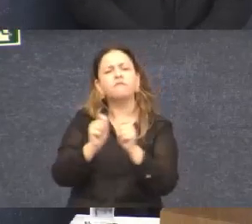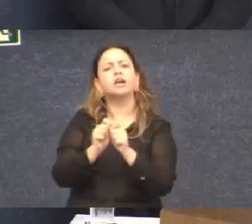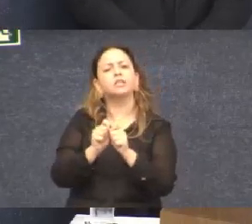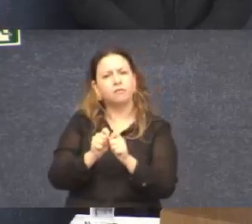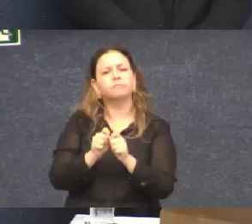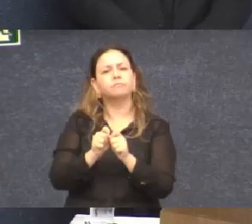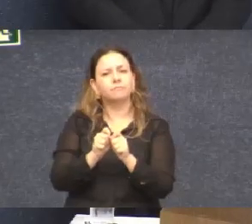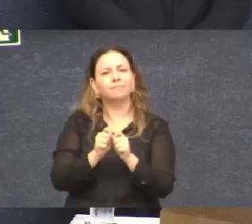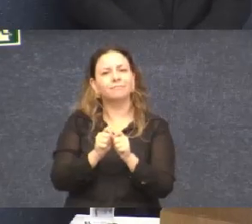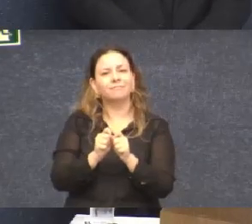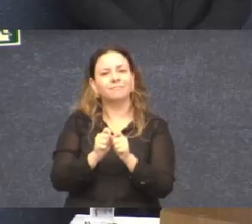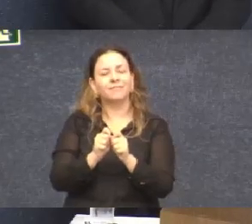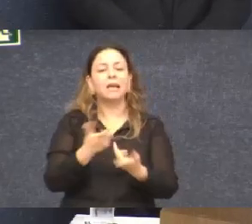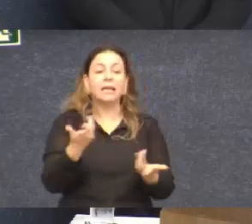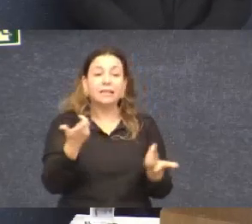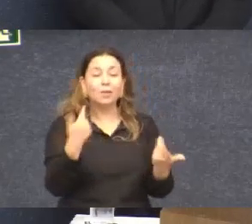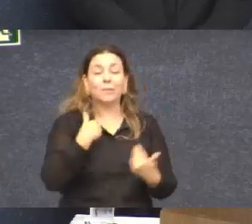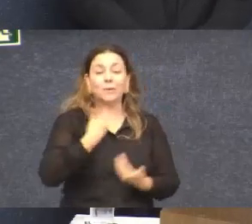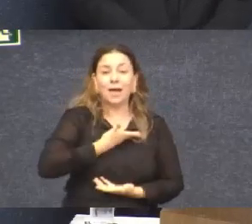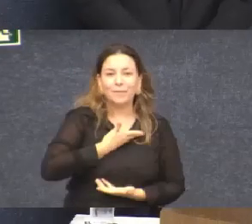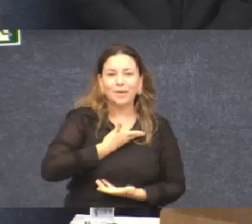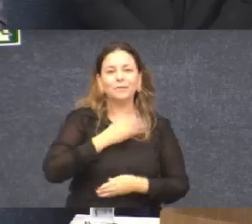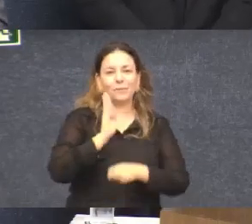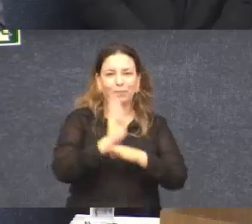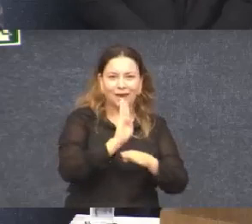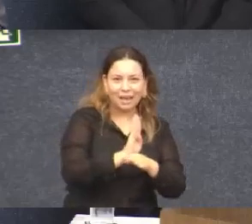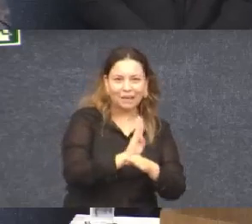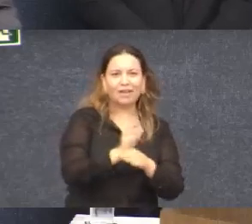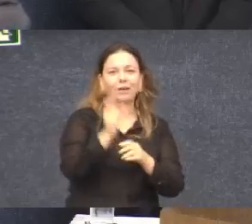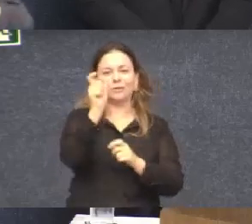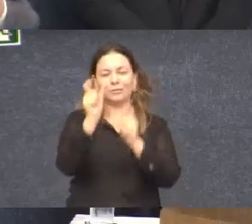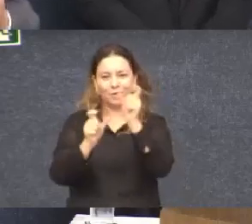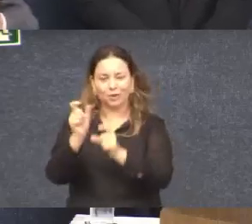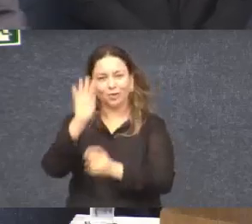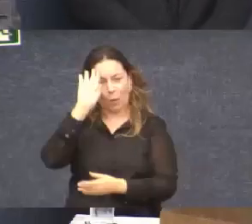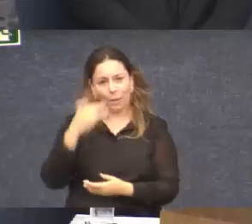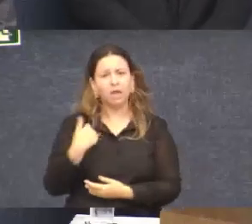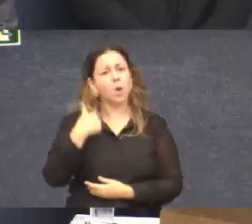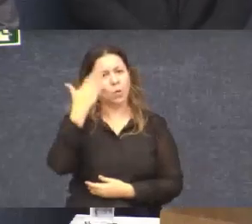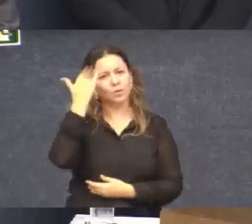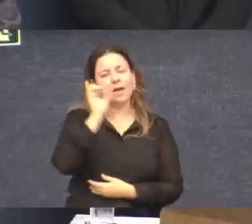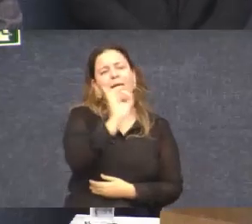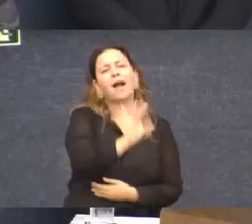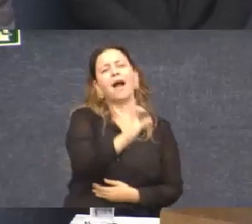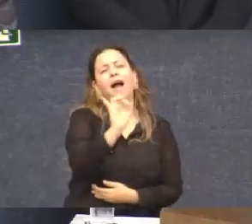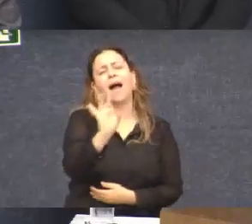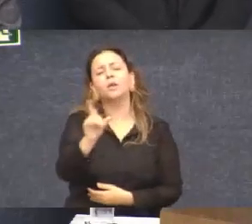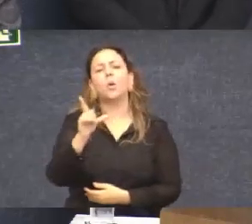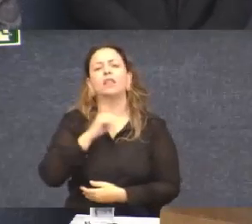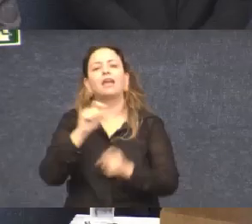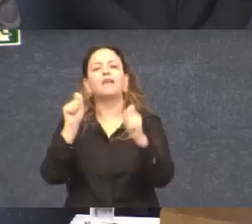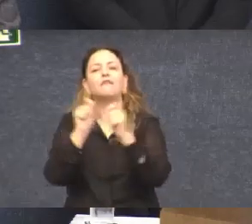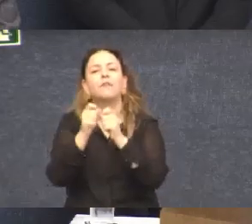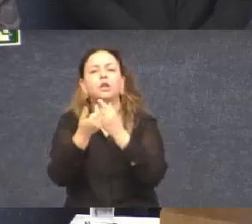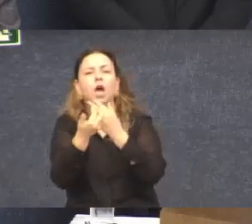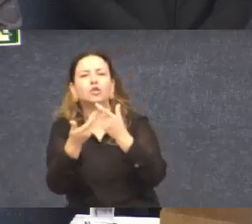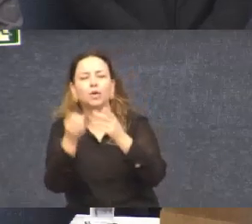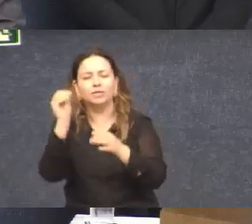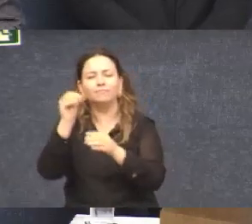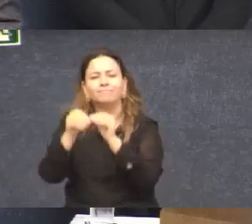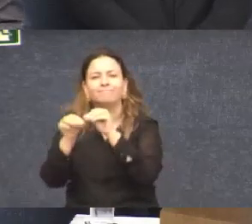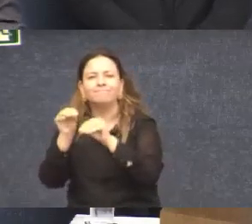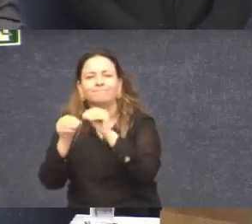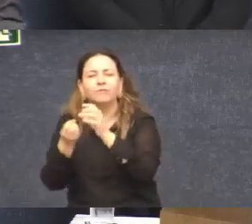Então, meus amigos homenageados, benfeitores dessa noite, eu sei que cada um de vocês tem plantado boas sementes